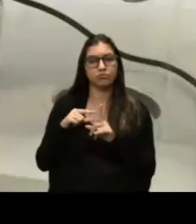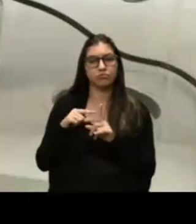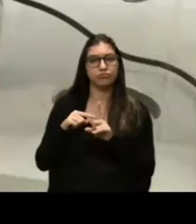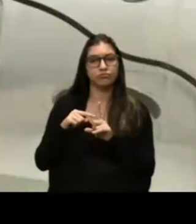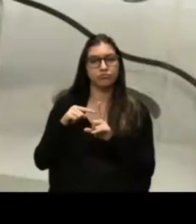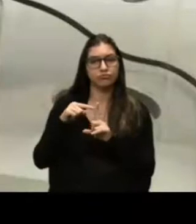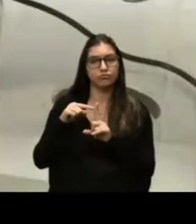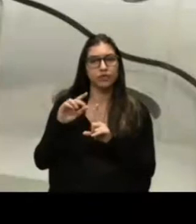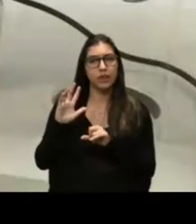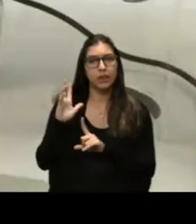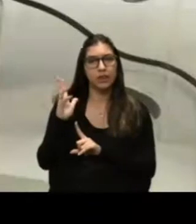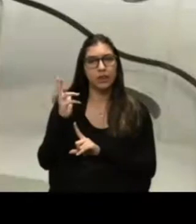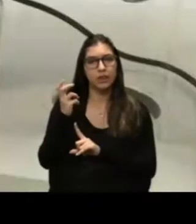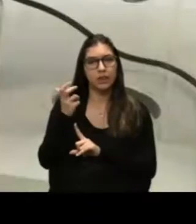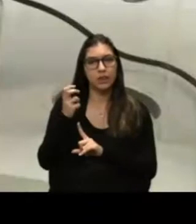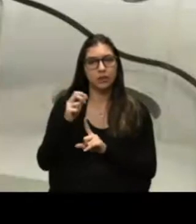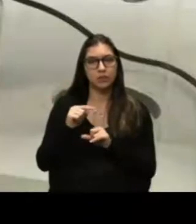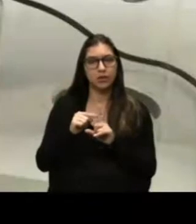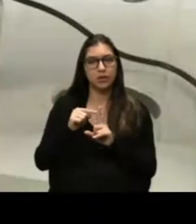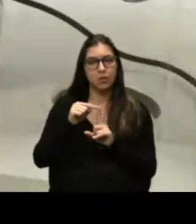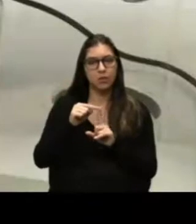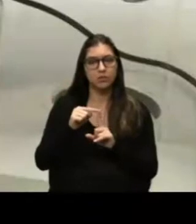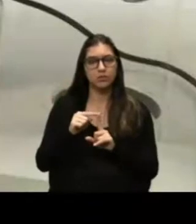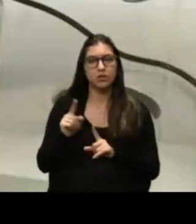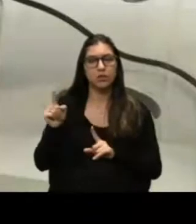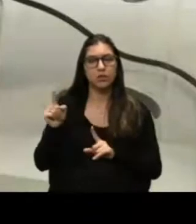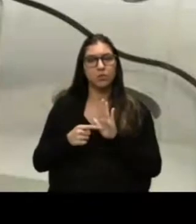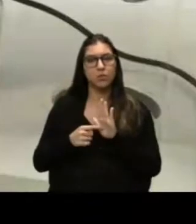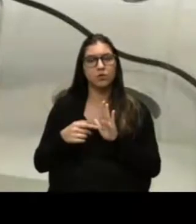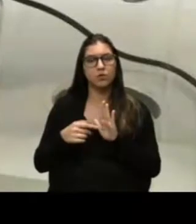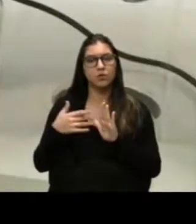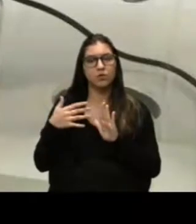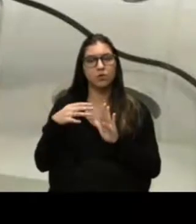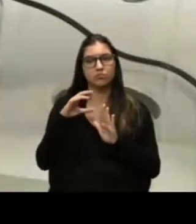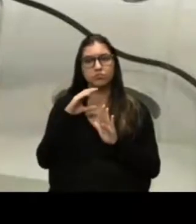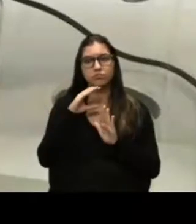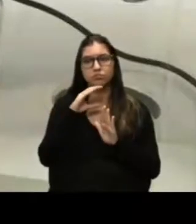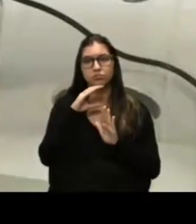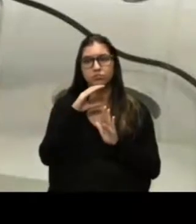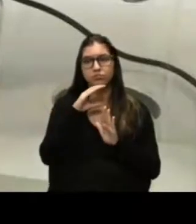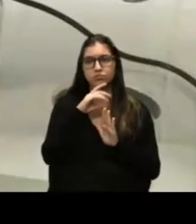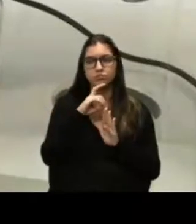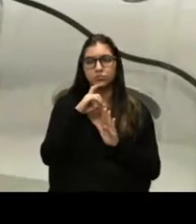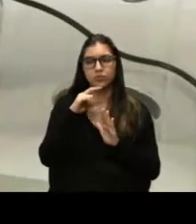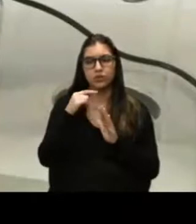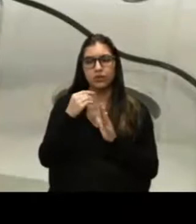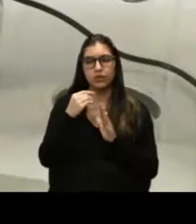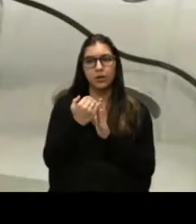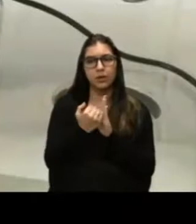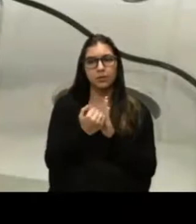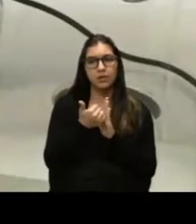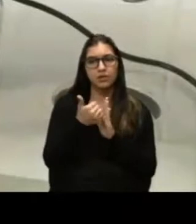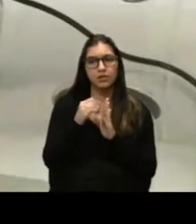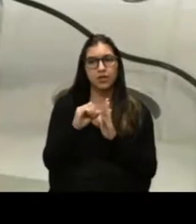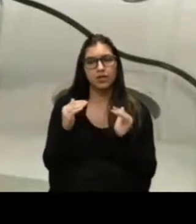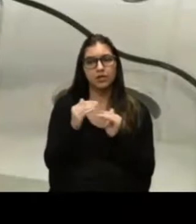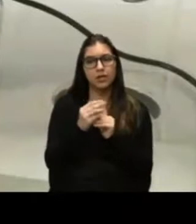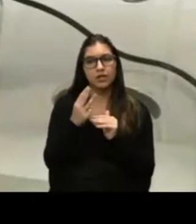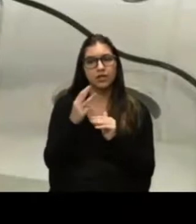Esse termômetro, ele mostra uma temperatura que vai de menos 10 até 300 graus Celsius. Então,